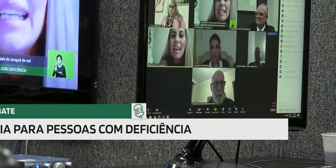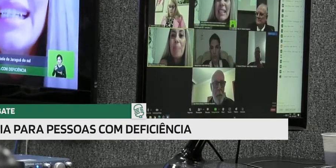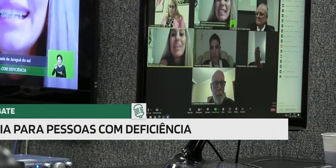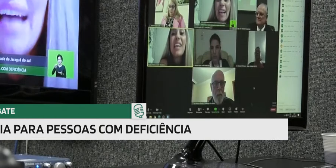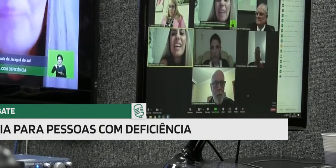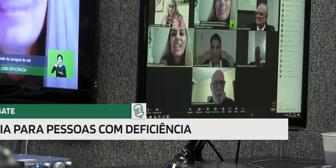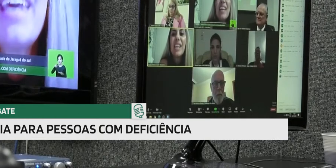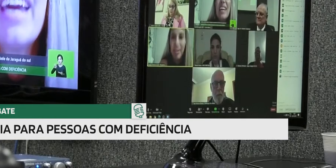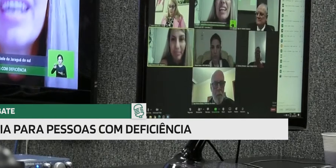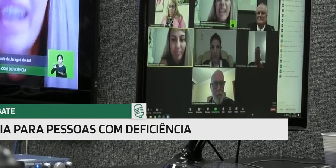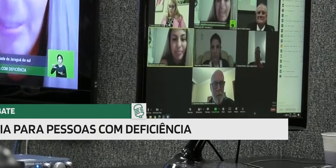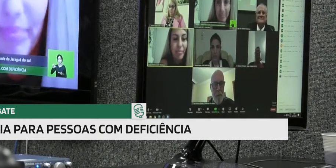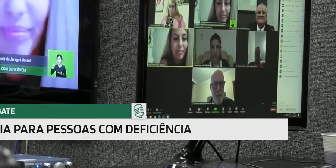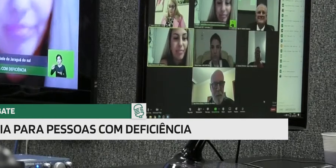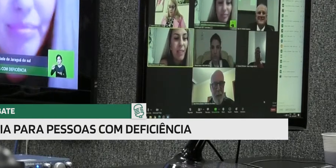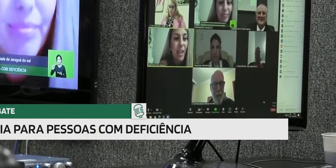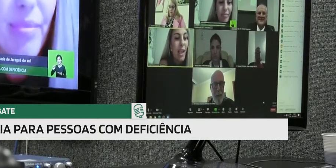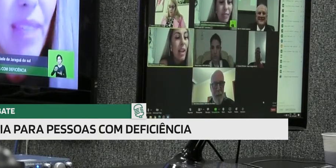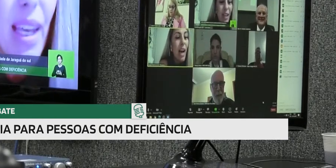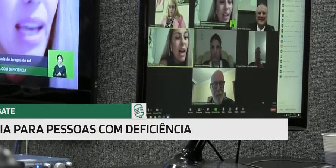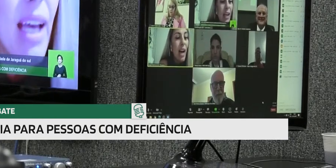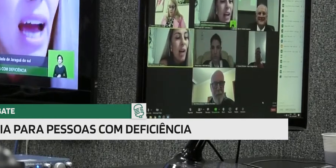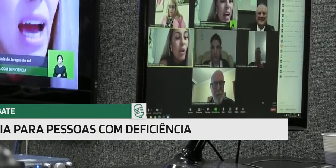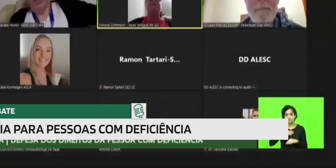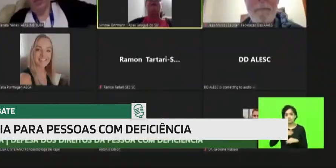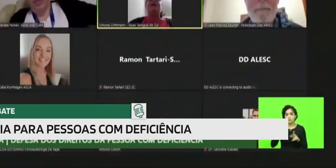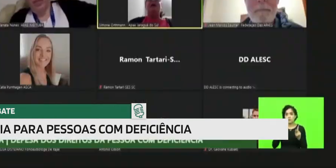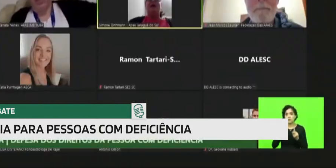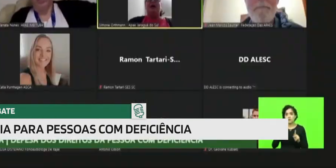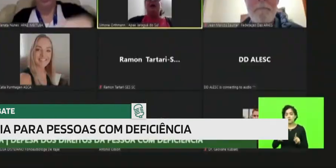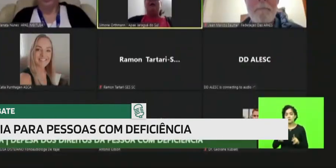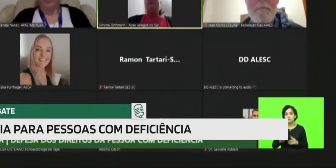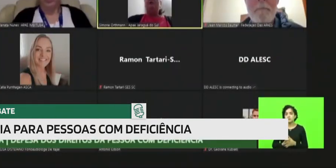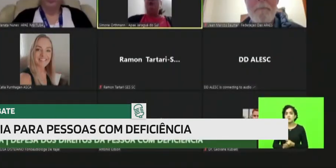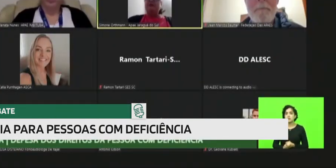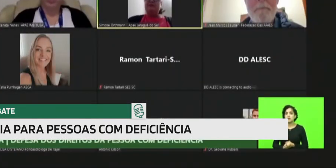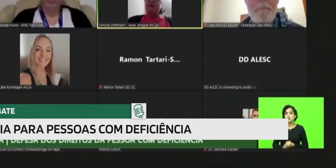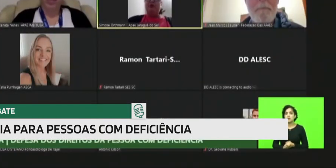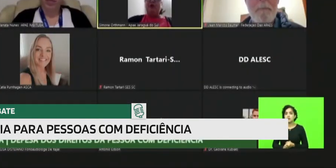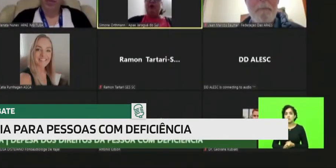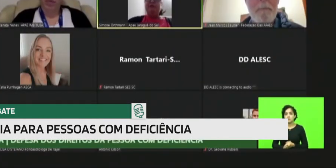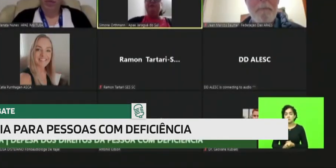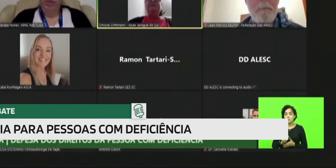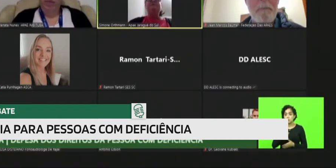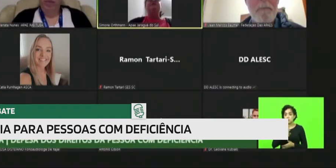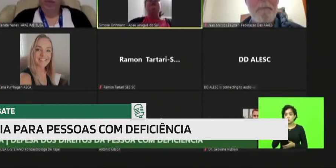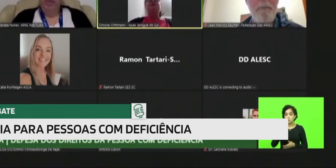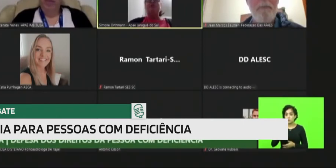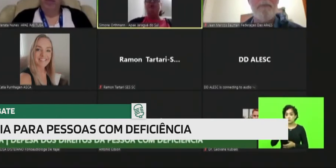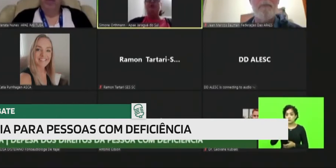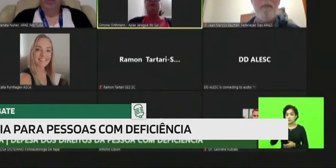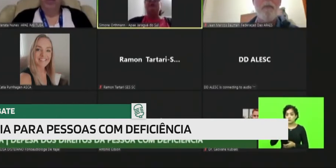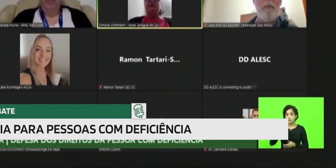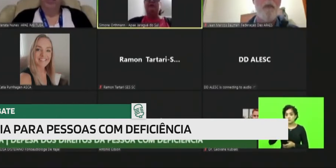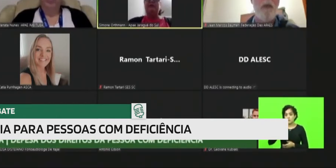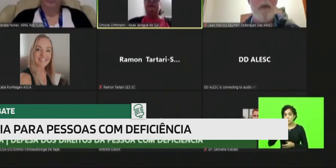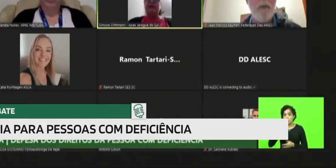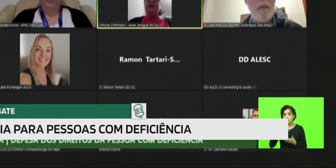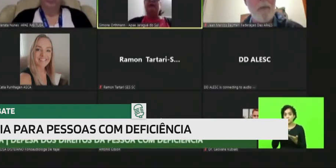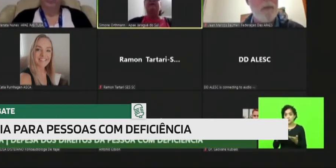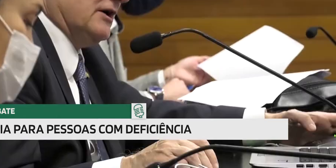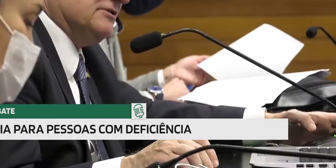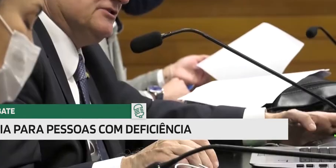entidades do Estado e os principais empecilhos apontados foram orçamento limitado, salários insuficientes, alta demanda de